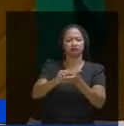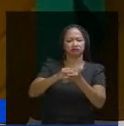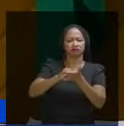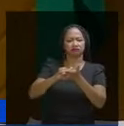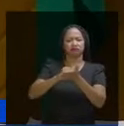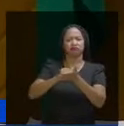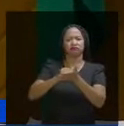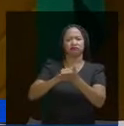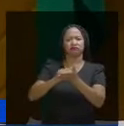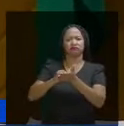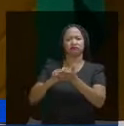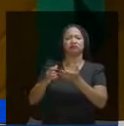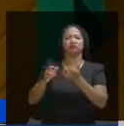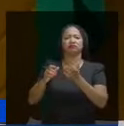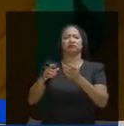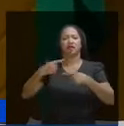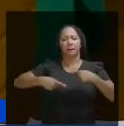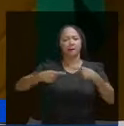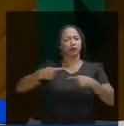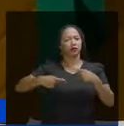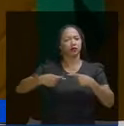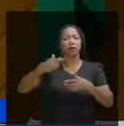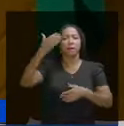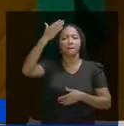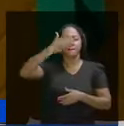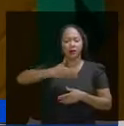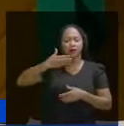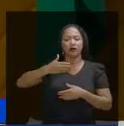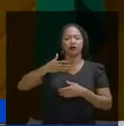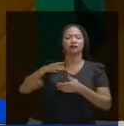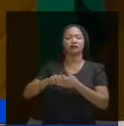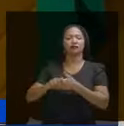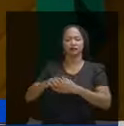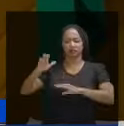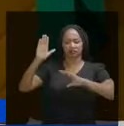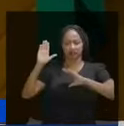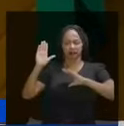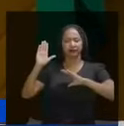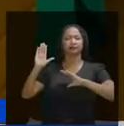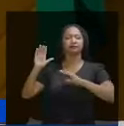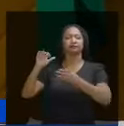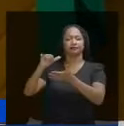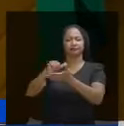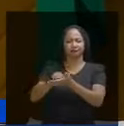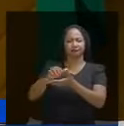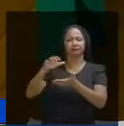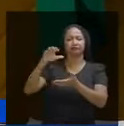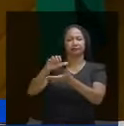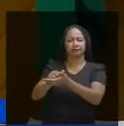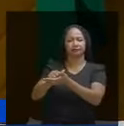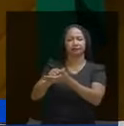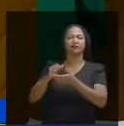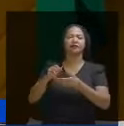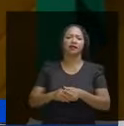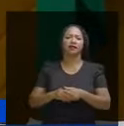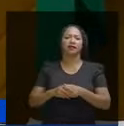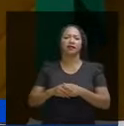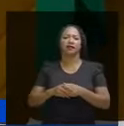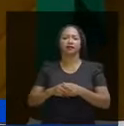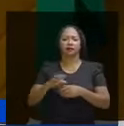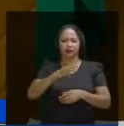órgão político não comprova a regular filiação do candidato. Por tais fundamentos, o